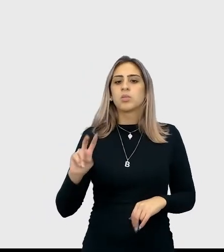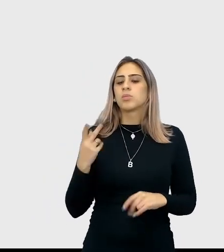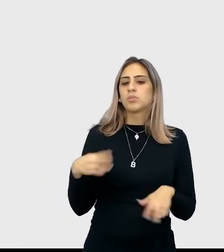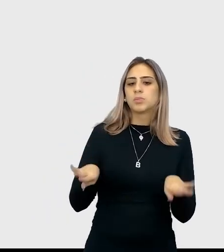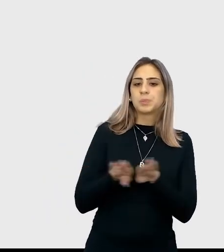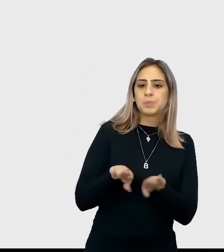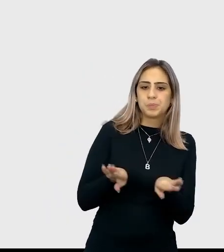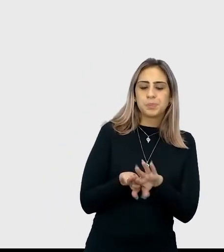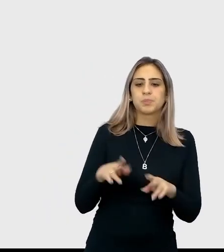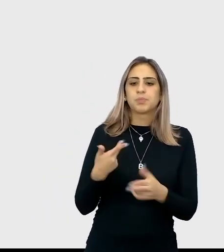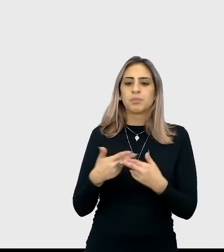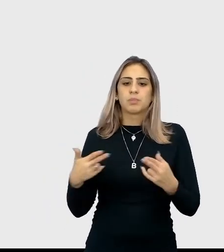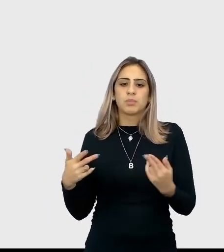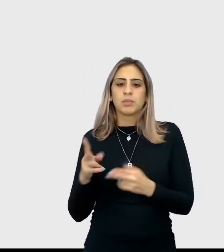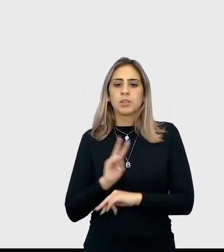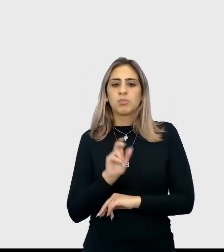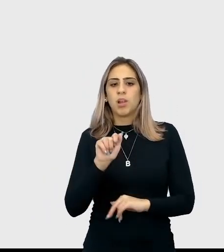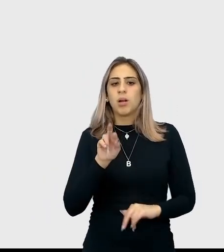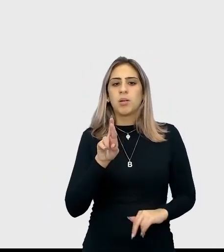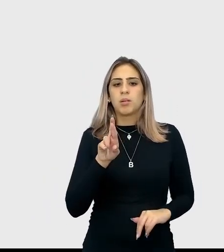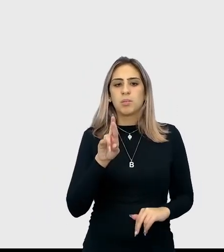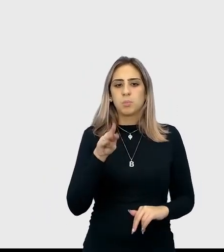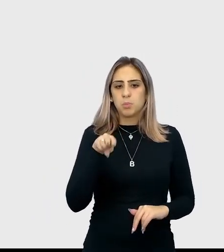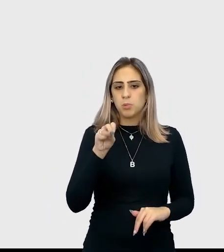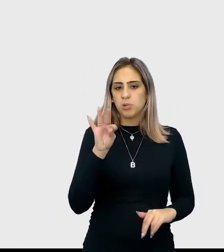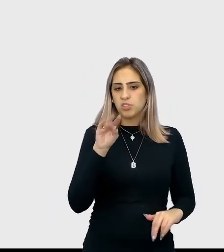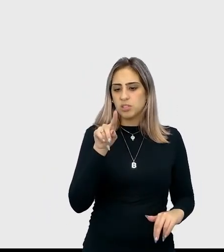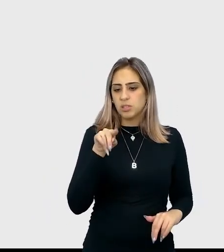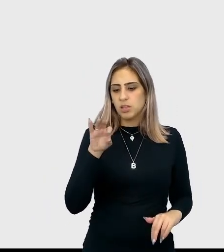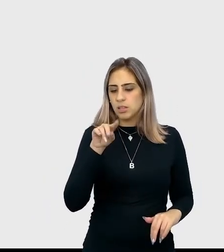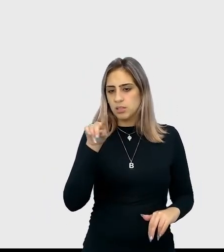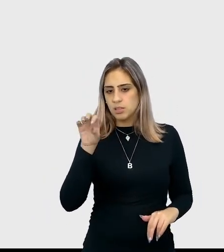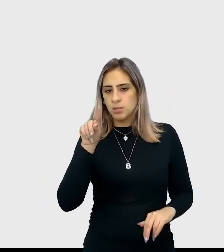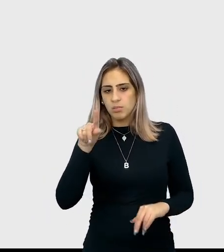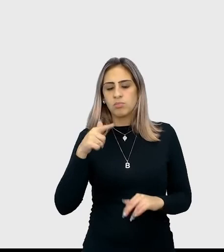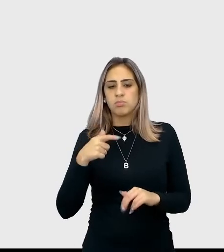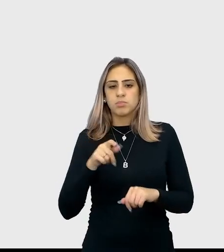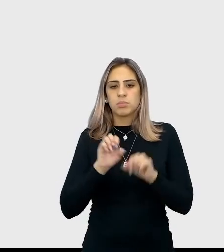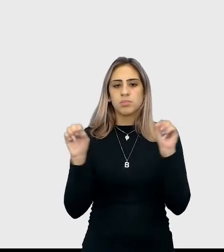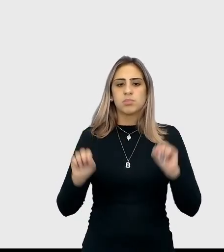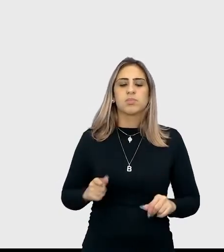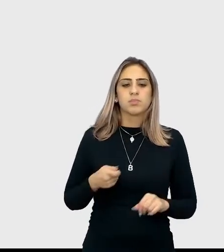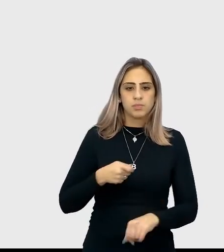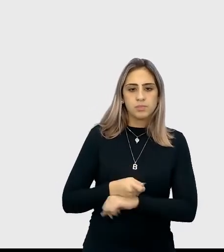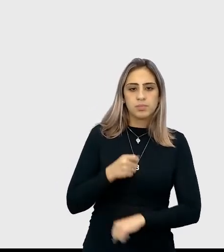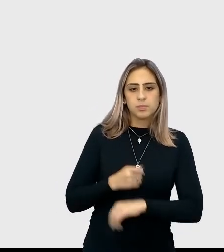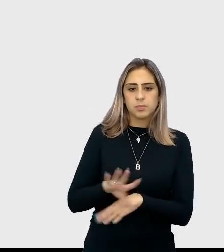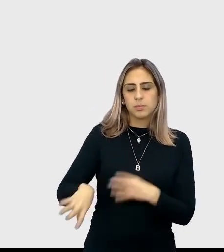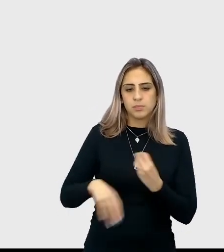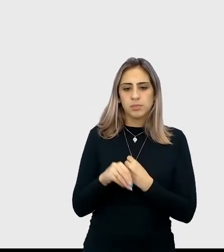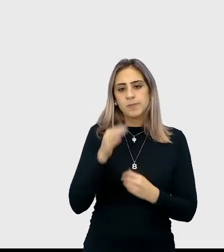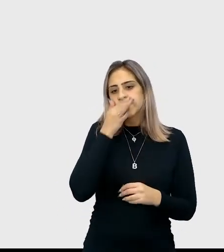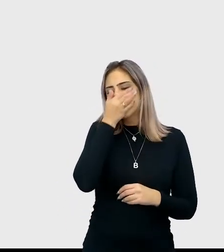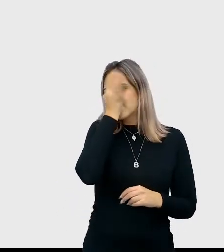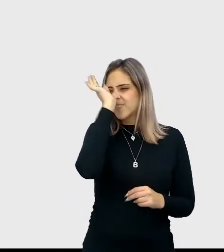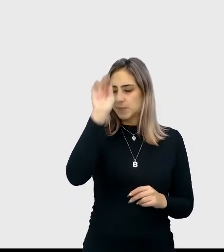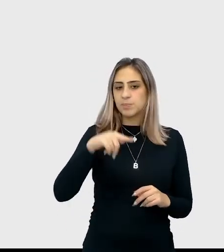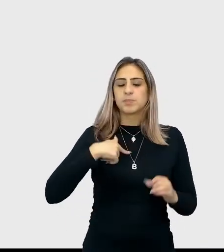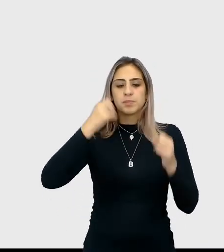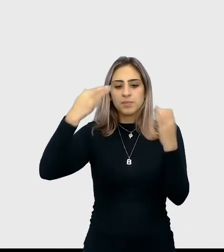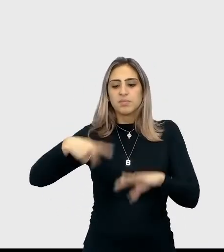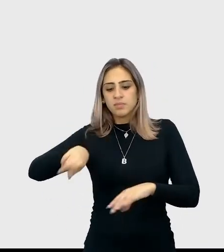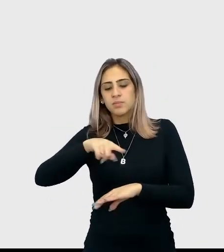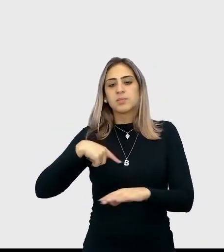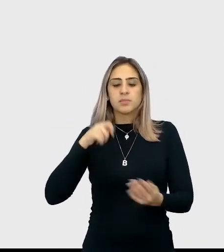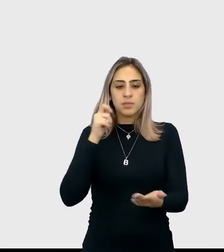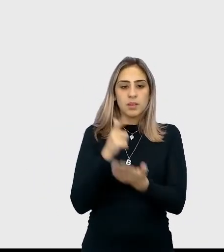as amortizações são sempre constantes e iguais. É um sistema de financiamento de habitação, que é o que eu falei para vocês, se a gente comprar